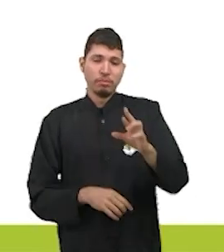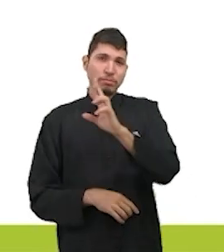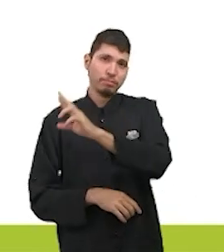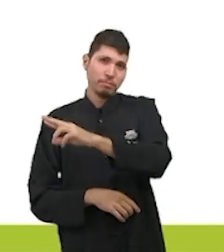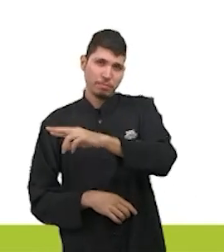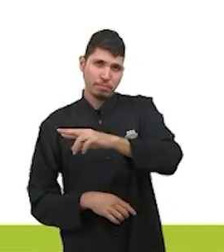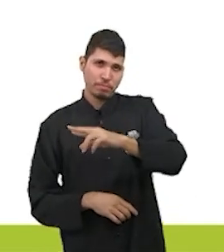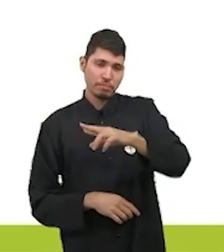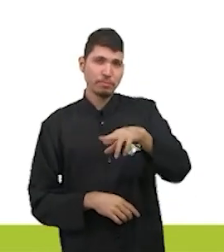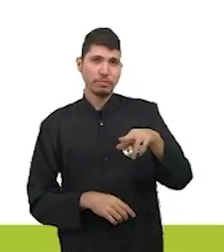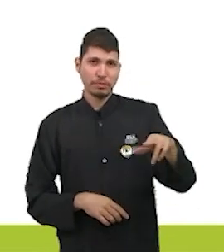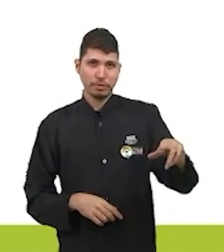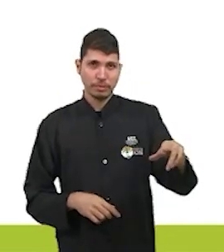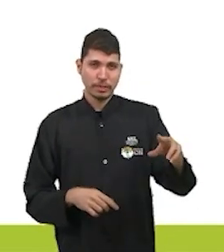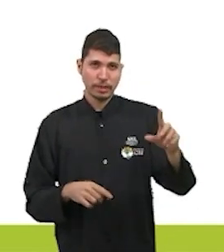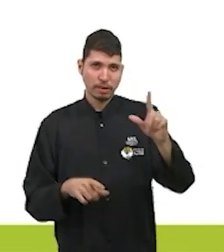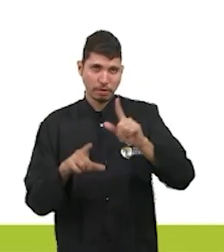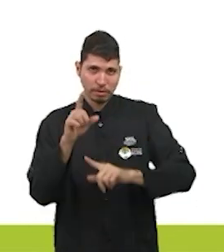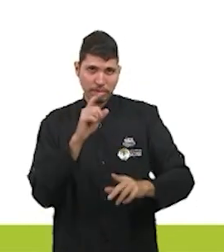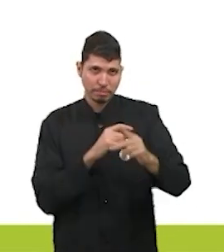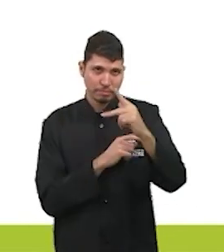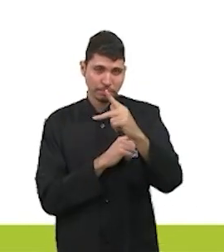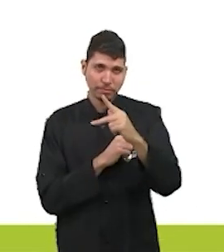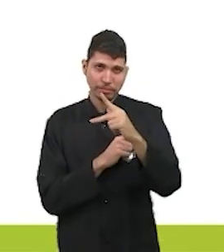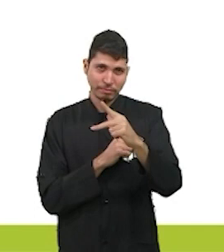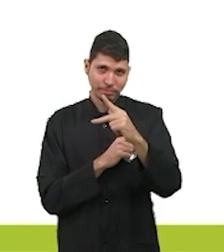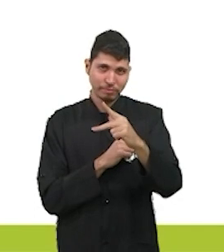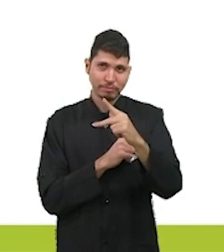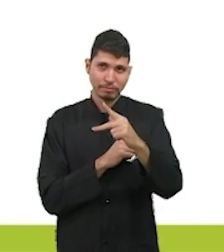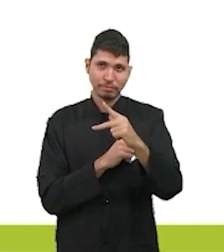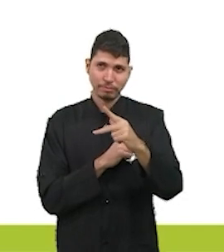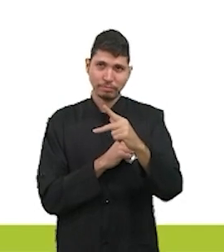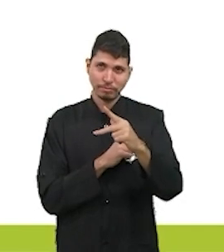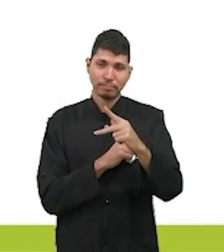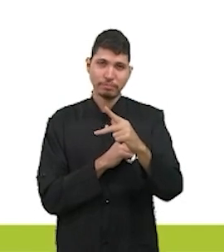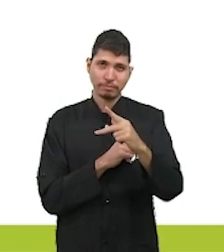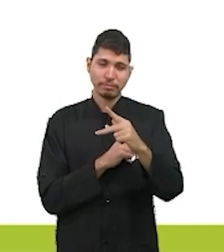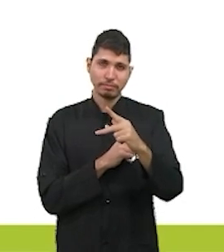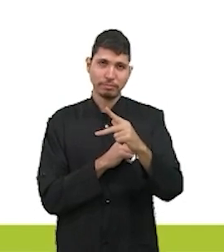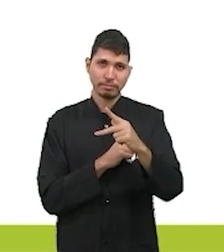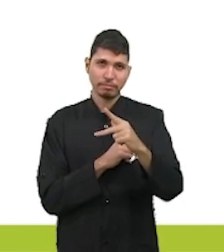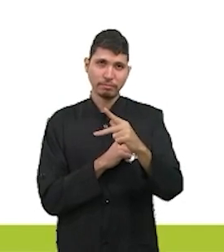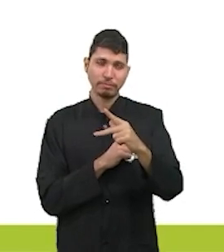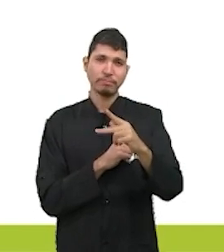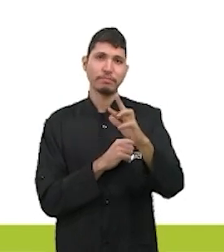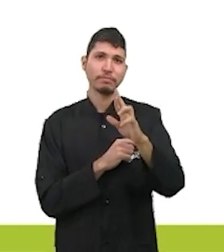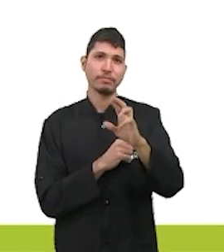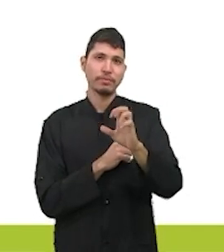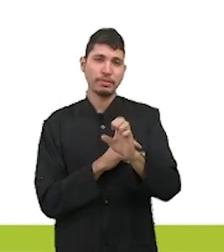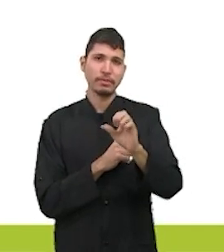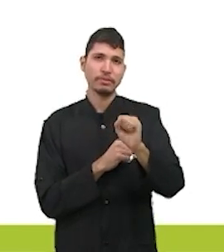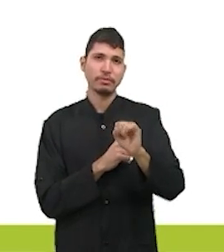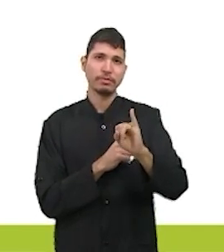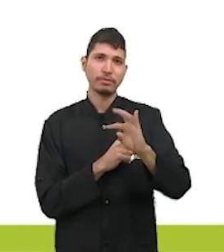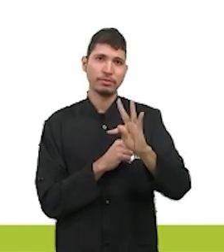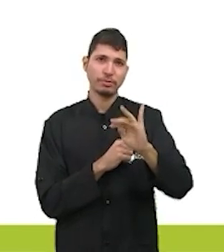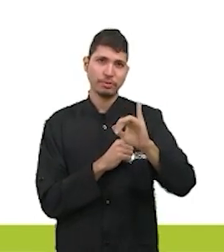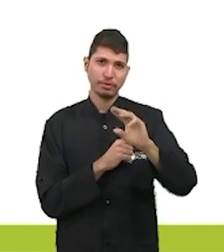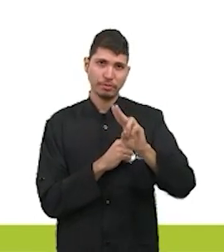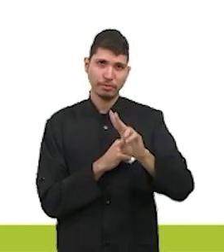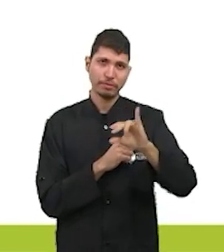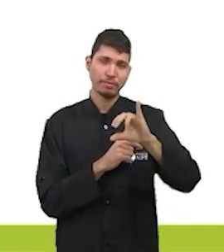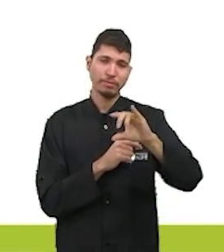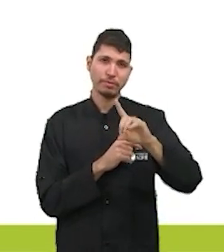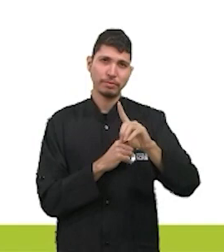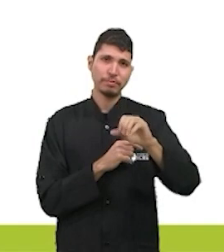resistividade, mantém-se constante para todas as geometrias, uma aproximação confirmada pelo estudo. Então,